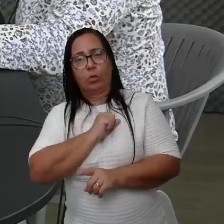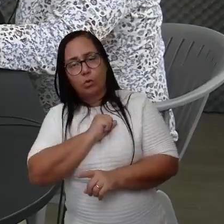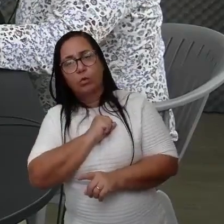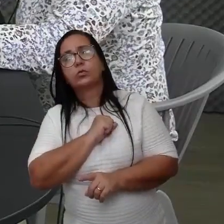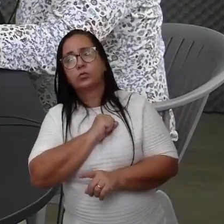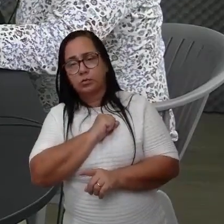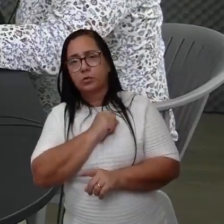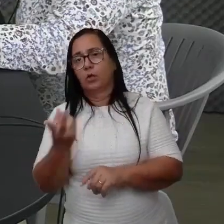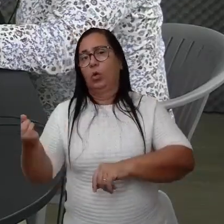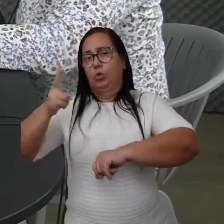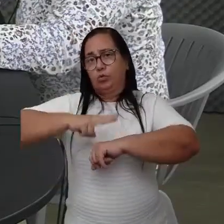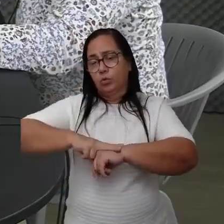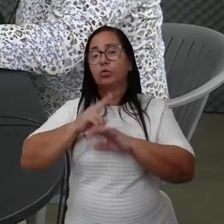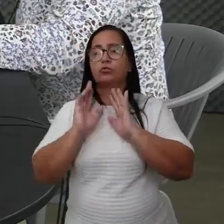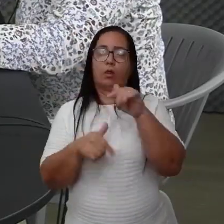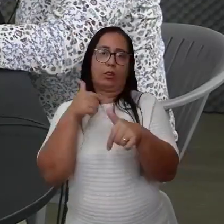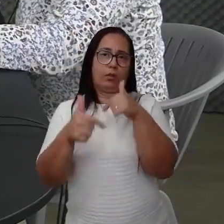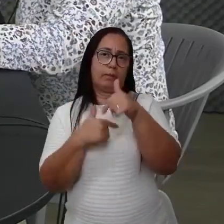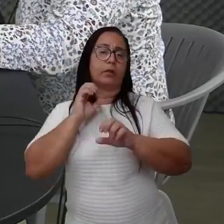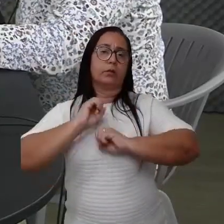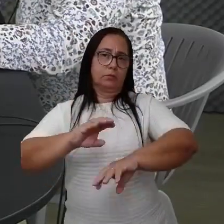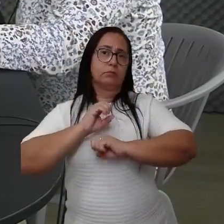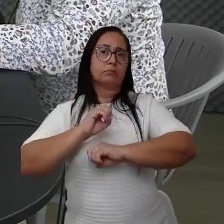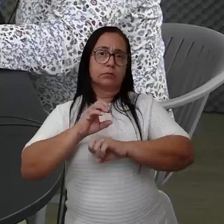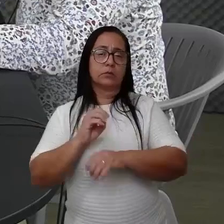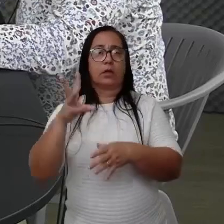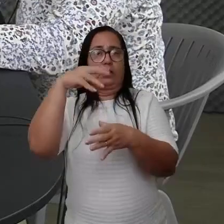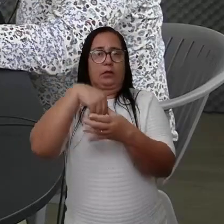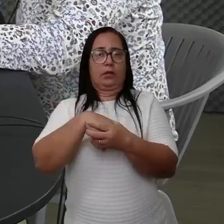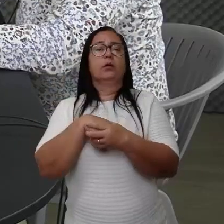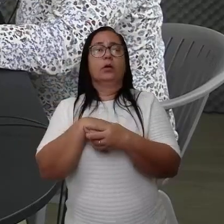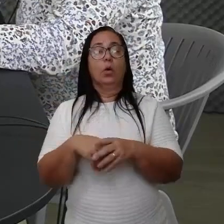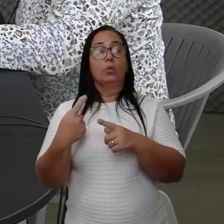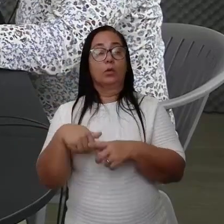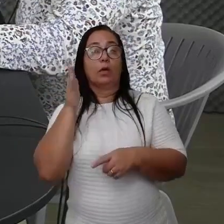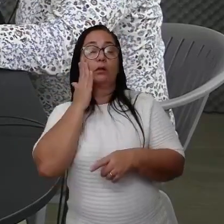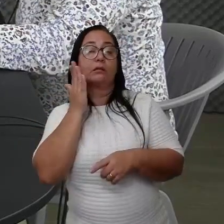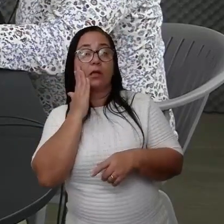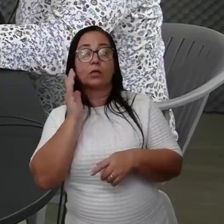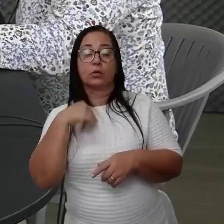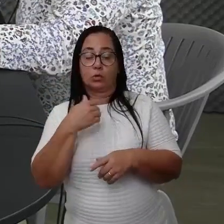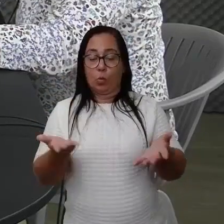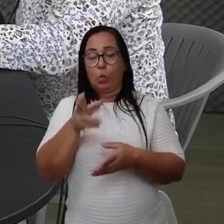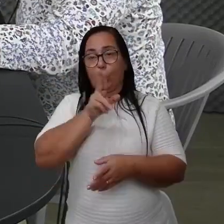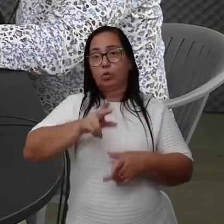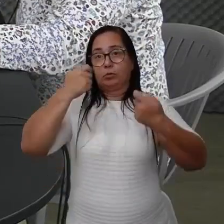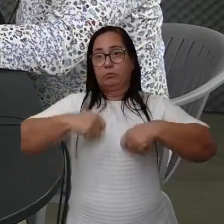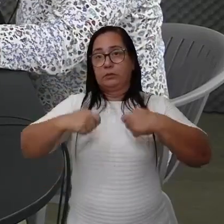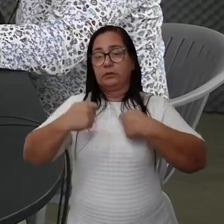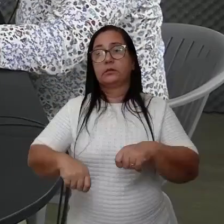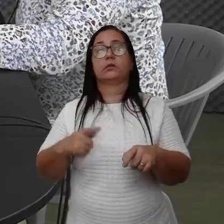e a educação, a gente já trabalha com a educação midiática porque a gente entende que, da mesma forma como a gente hoje carece de